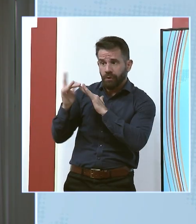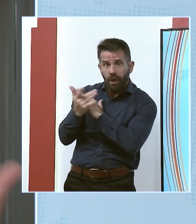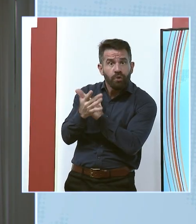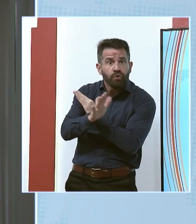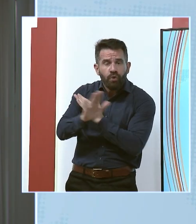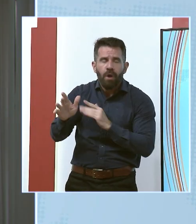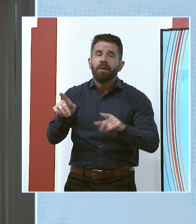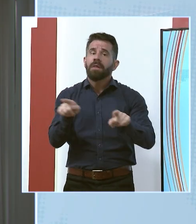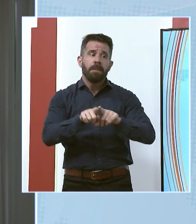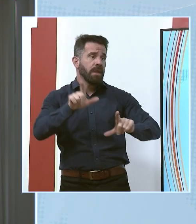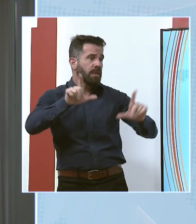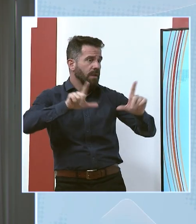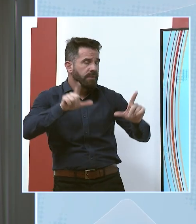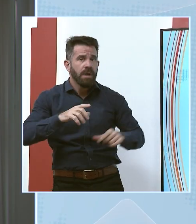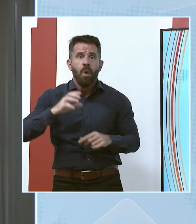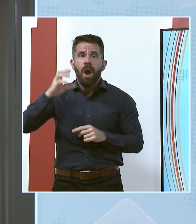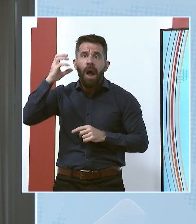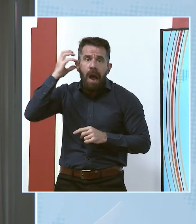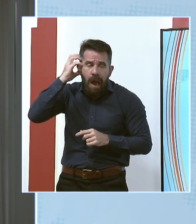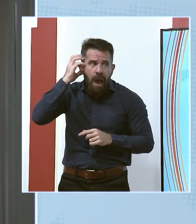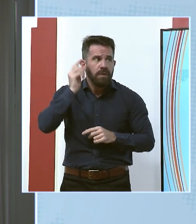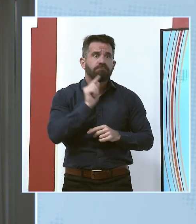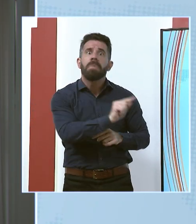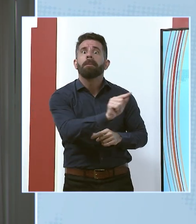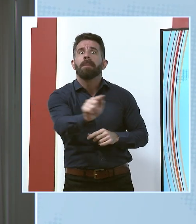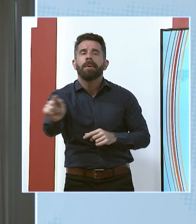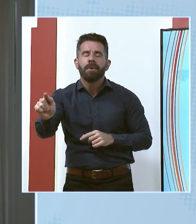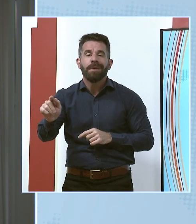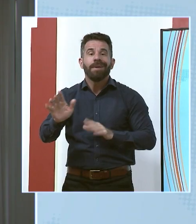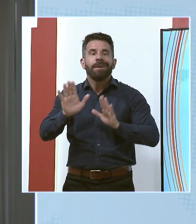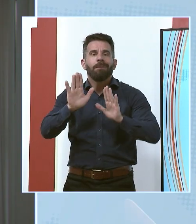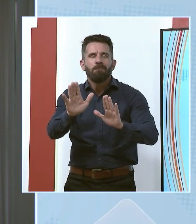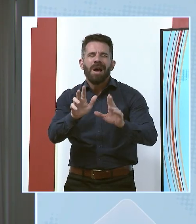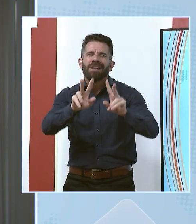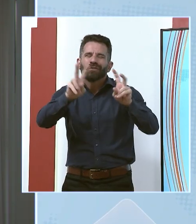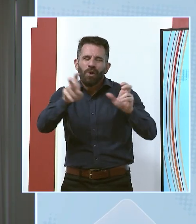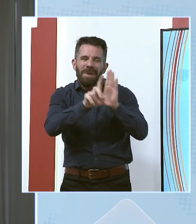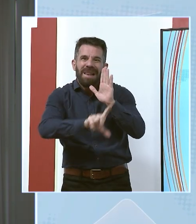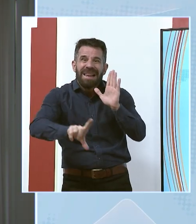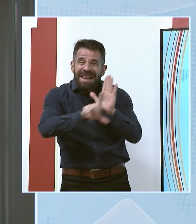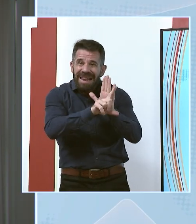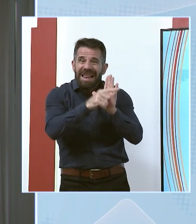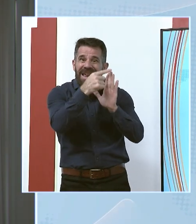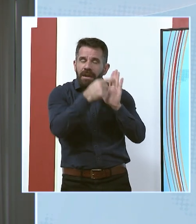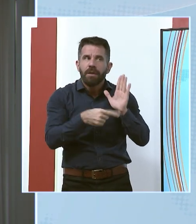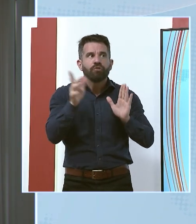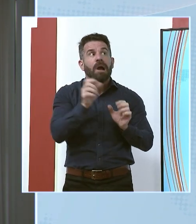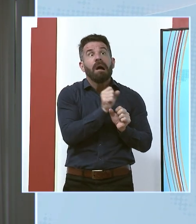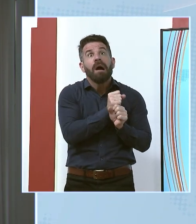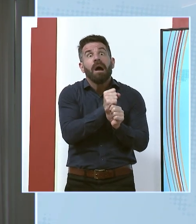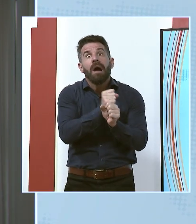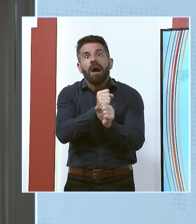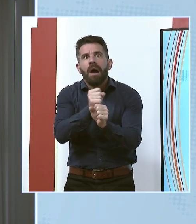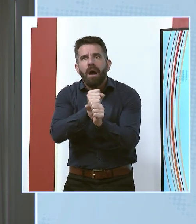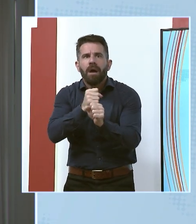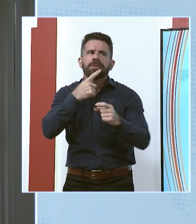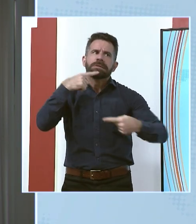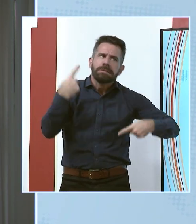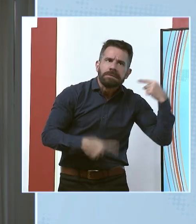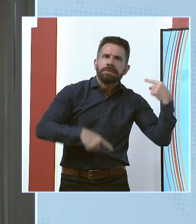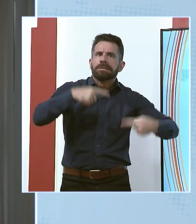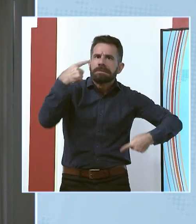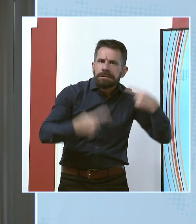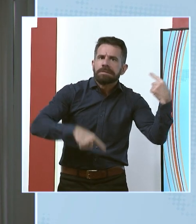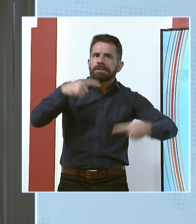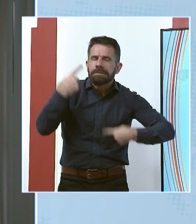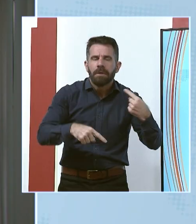mesmo a televisão, o rádio. Essa discussão sobre regulamentação das mídias, a gente já vem travando há muito tempo. E sempre mostrando que não